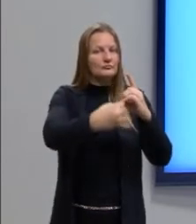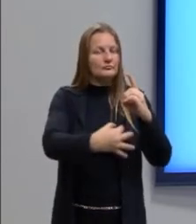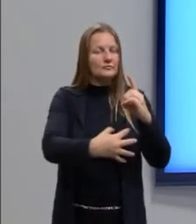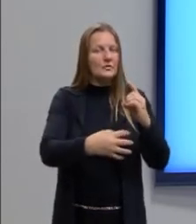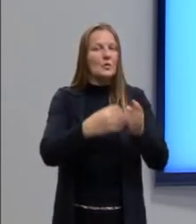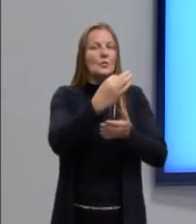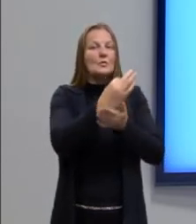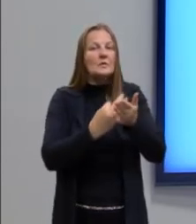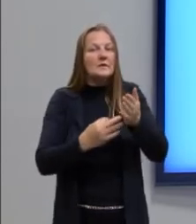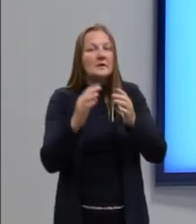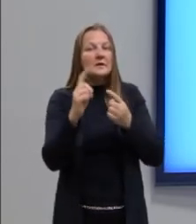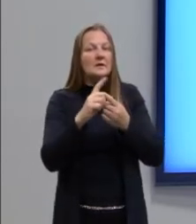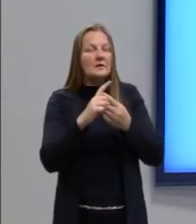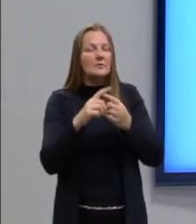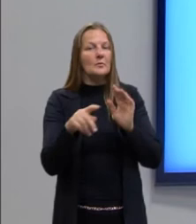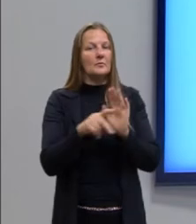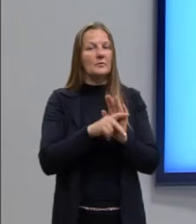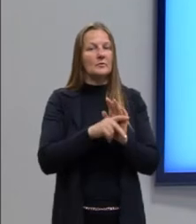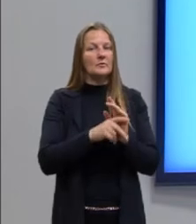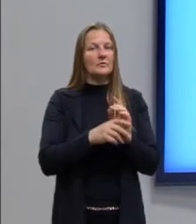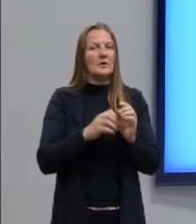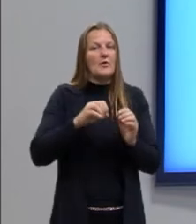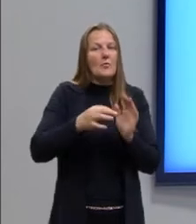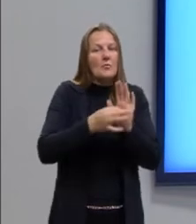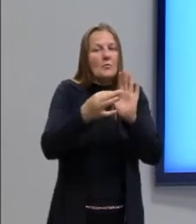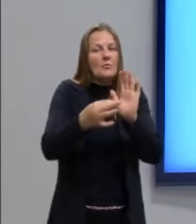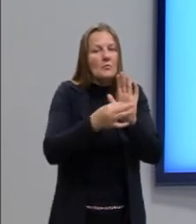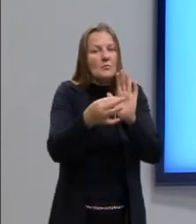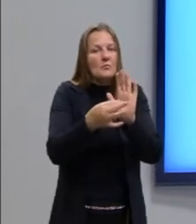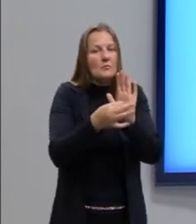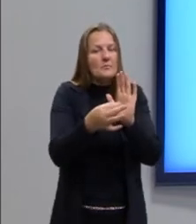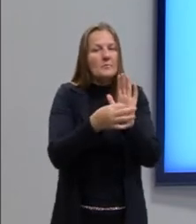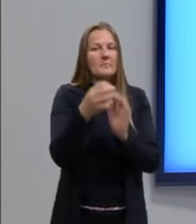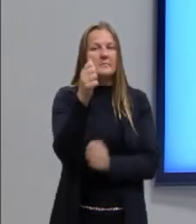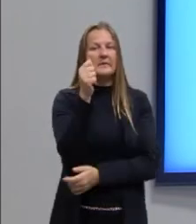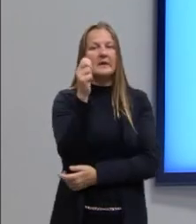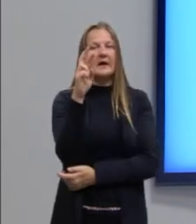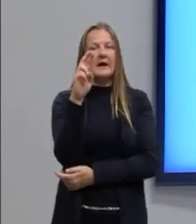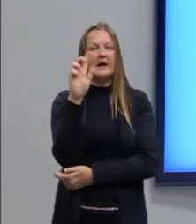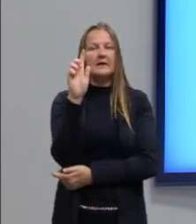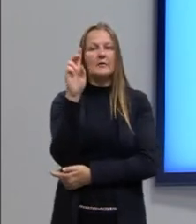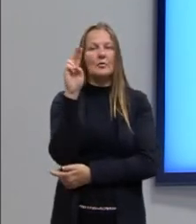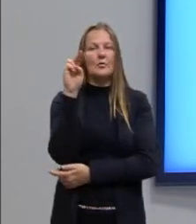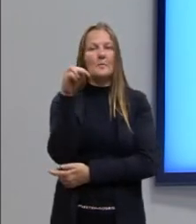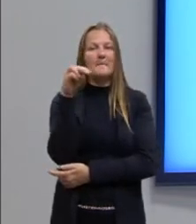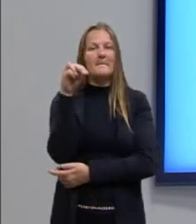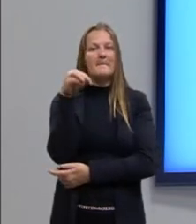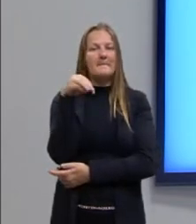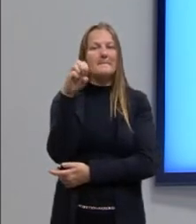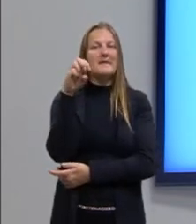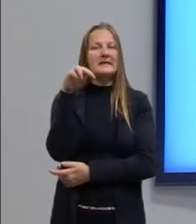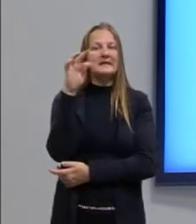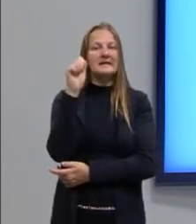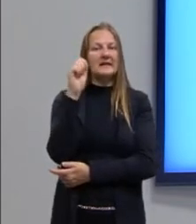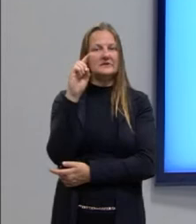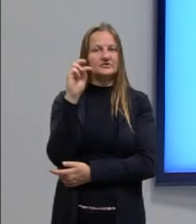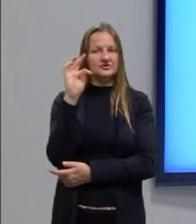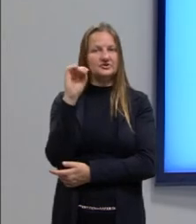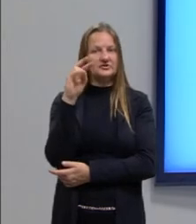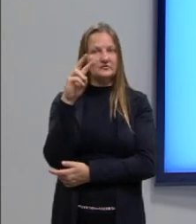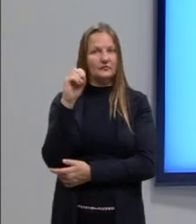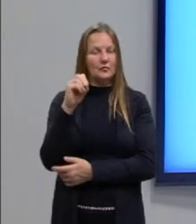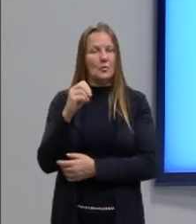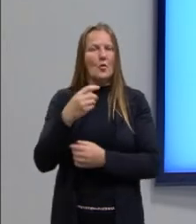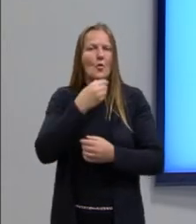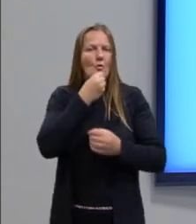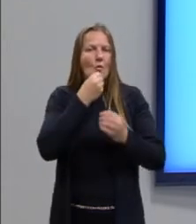texto definido como argumentativo nele o escritor disserta sobre determinado